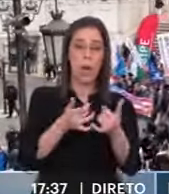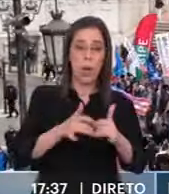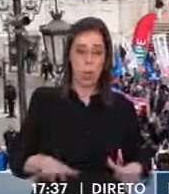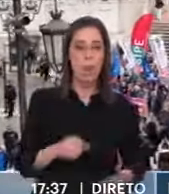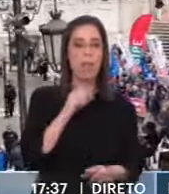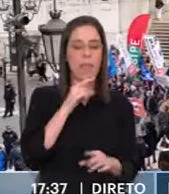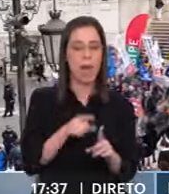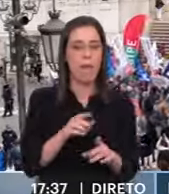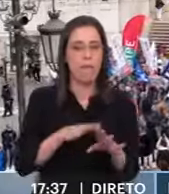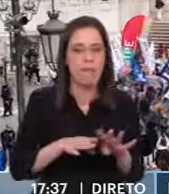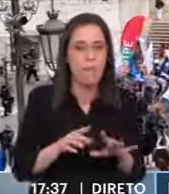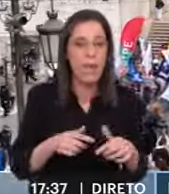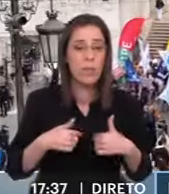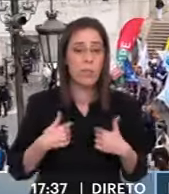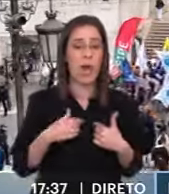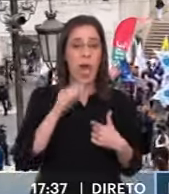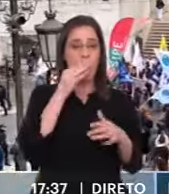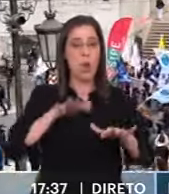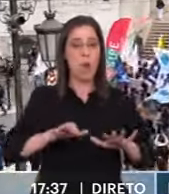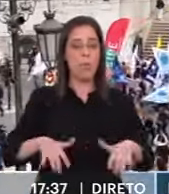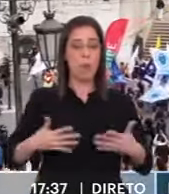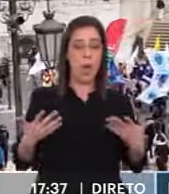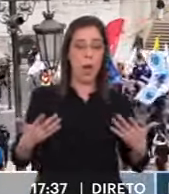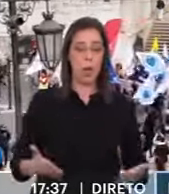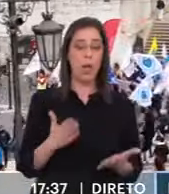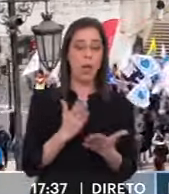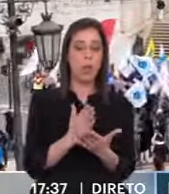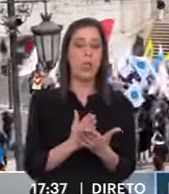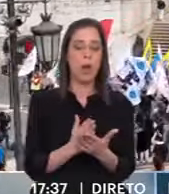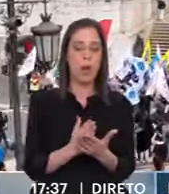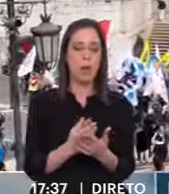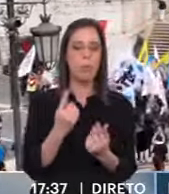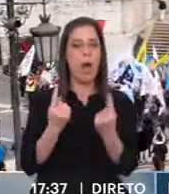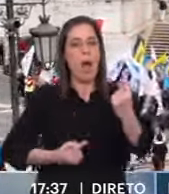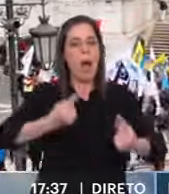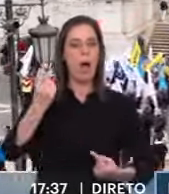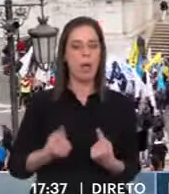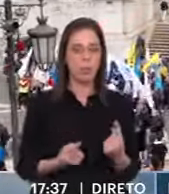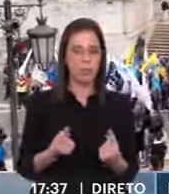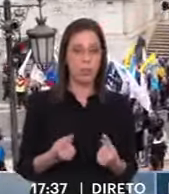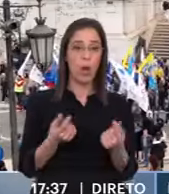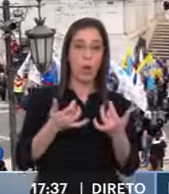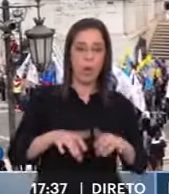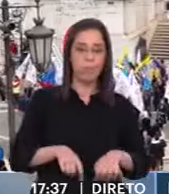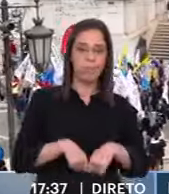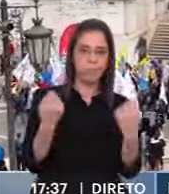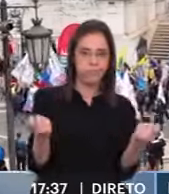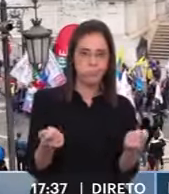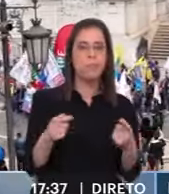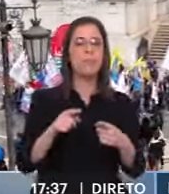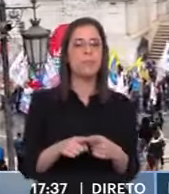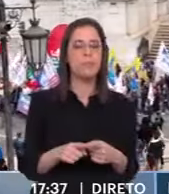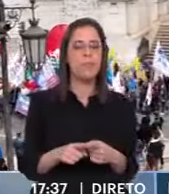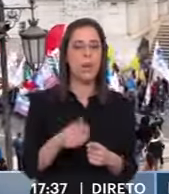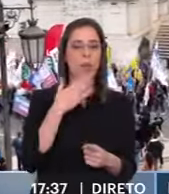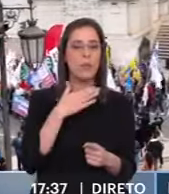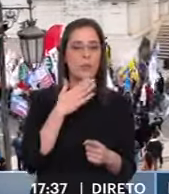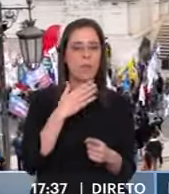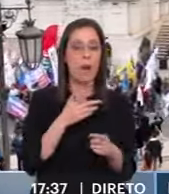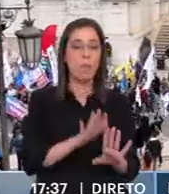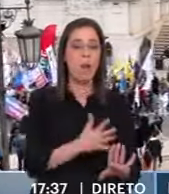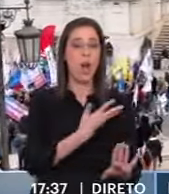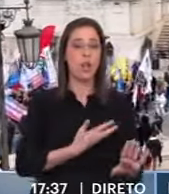possam ser utilizados pelos nossos alunos. Neste momento, as escolas dispõem de alguns computadores que estão avariados, estão encostados e